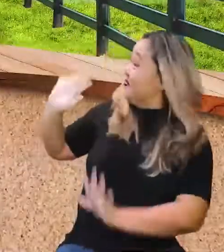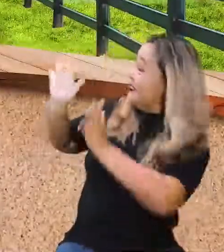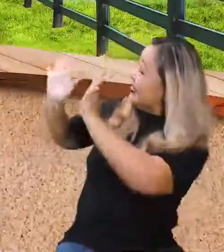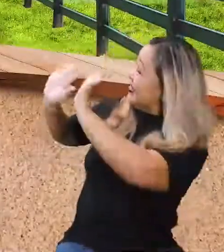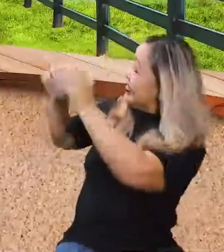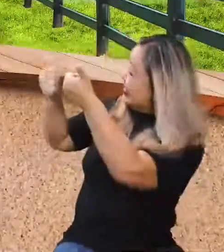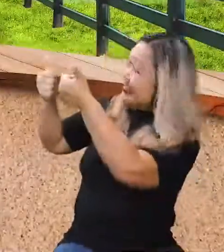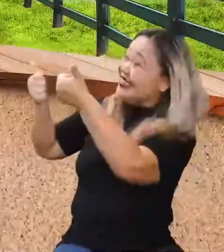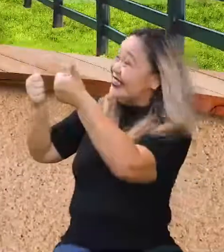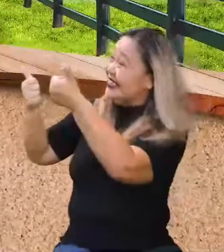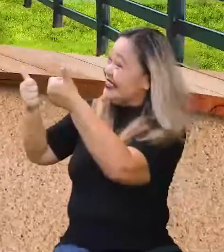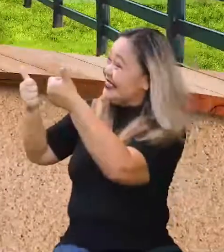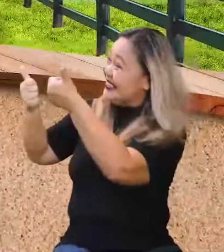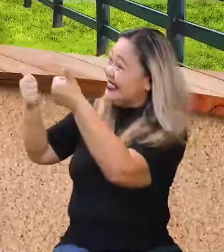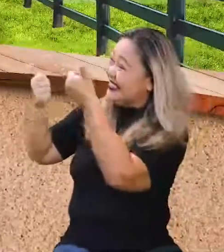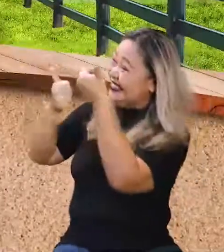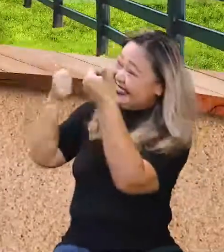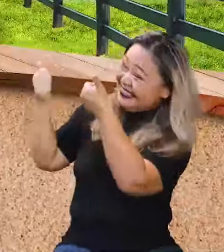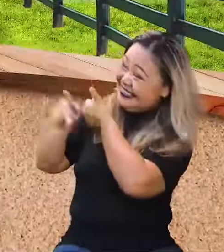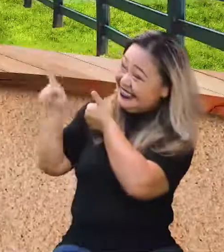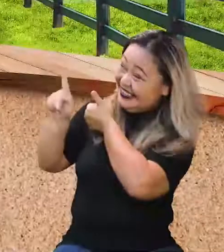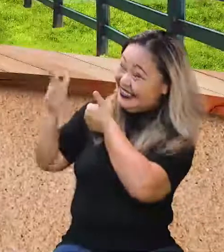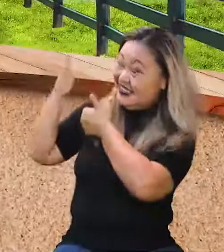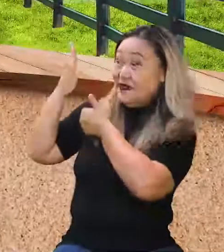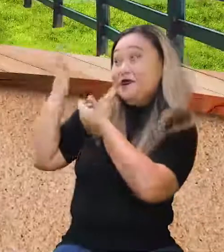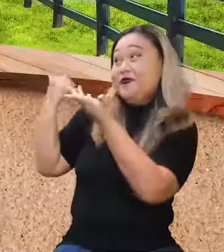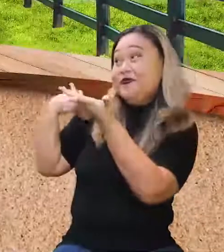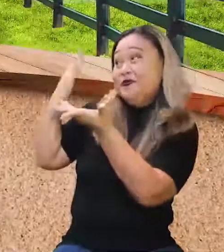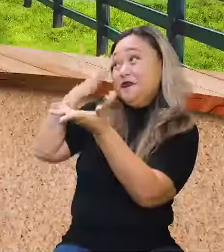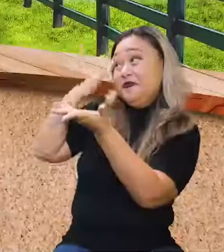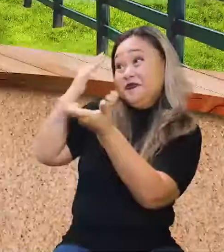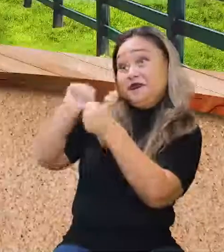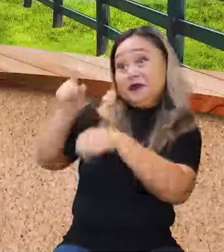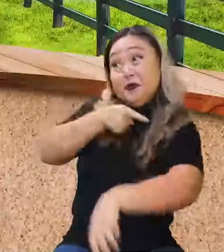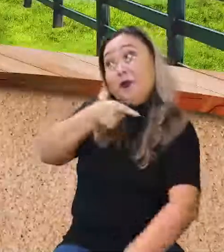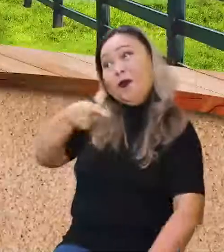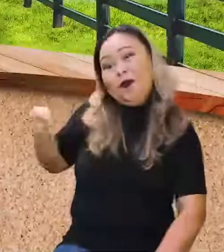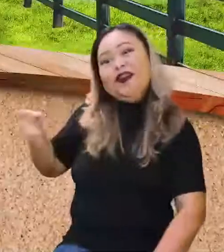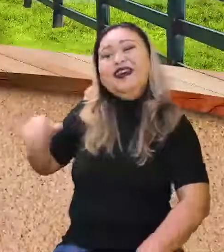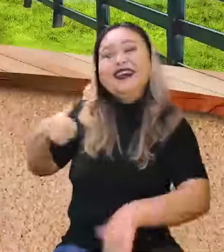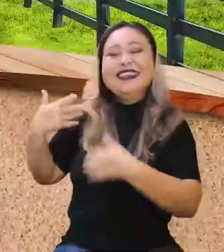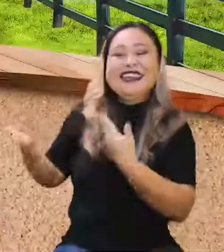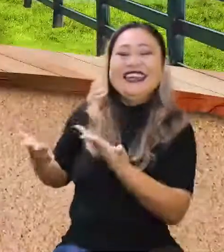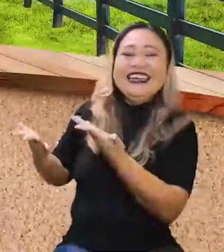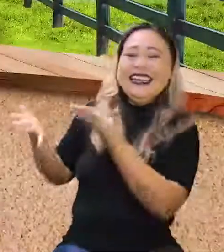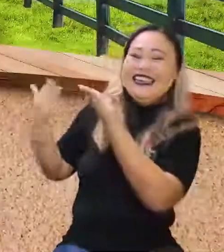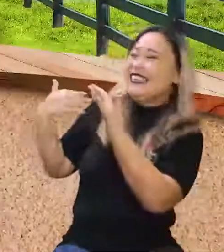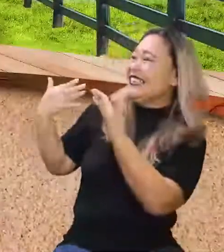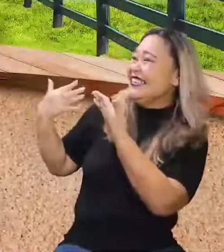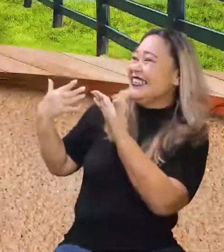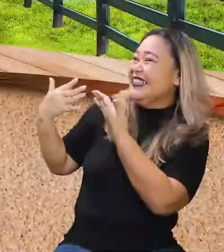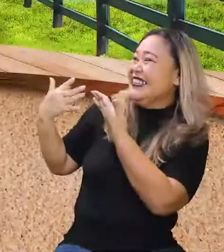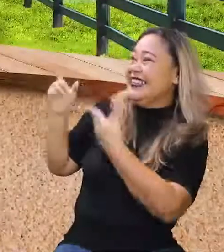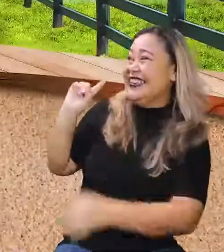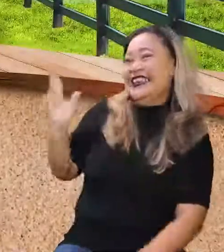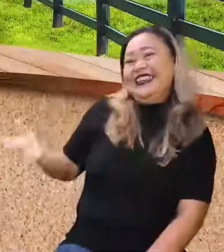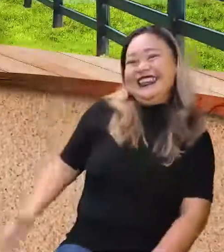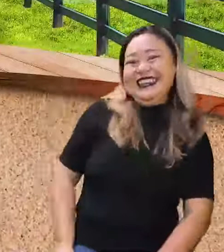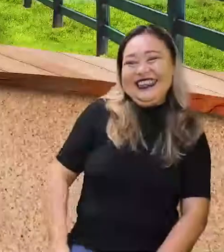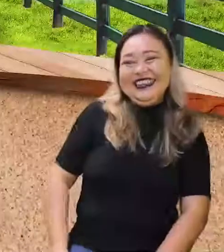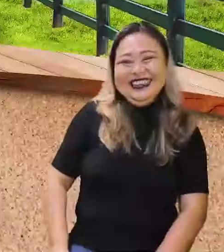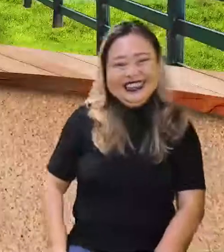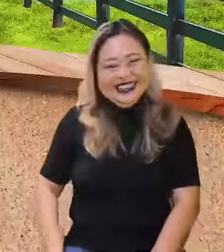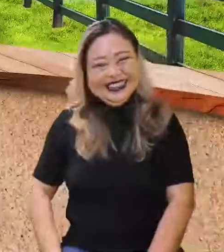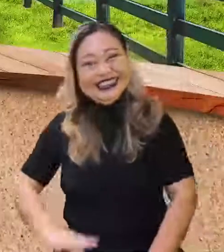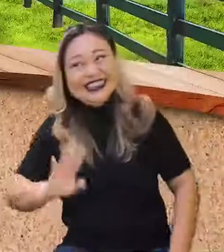bom, professora? Ô, prof, tô sabendo que é só por essa semana!